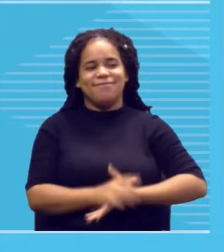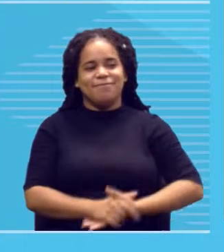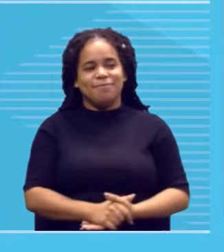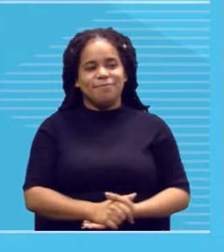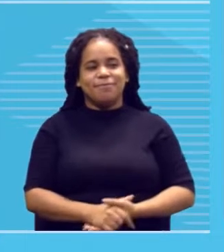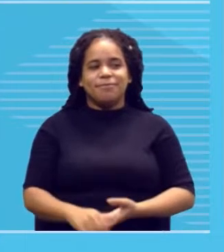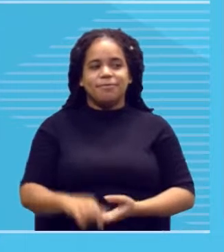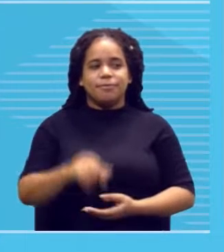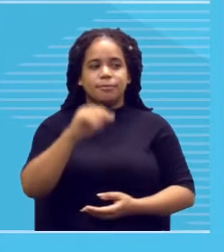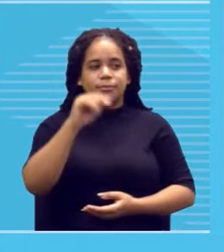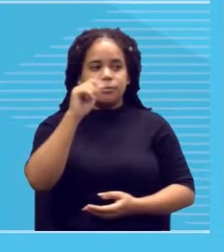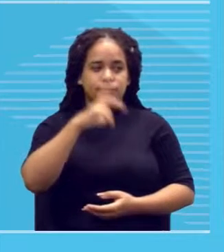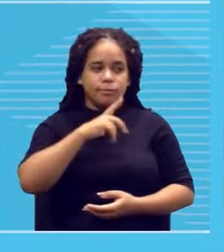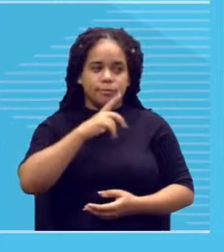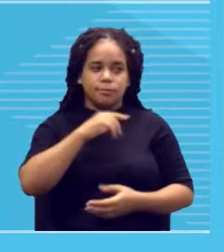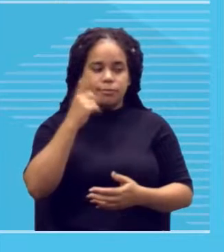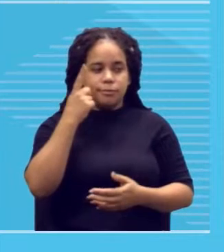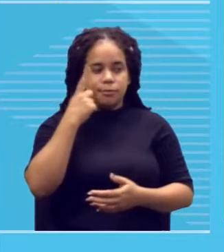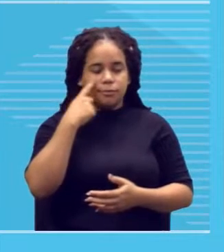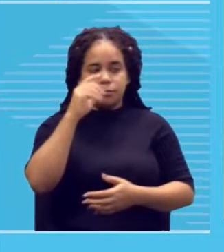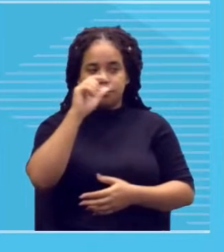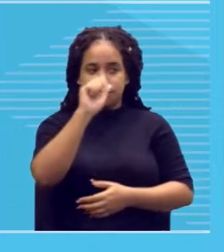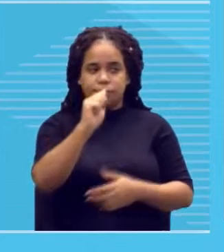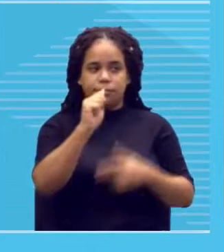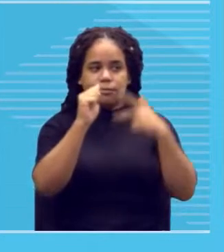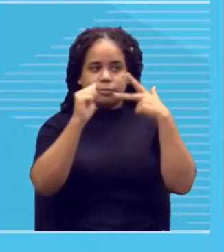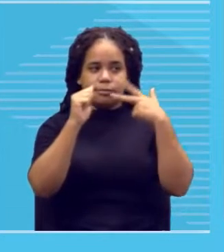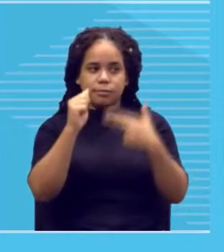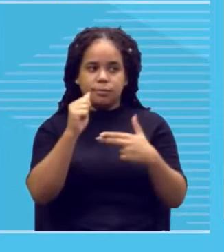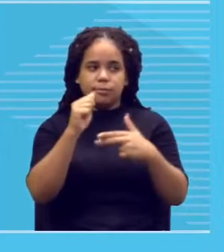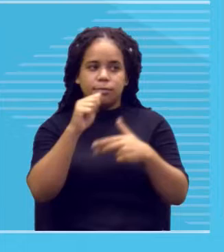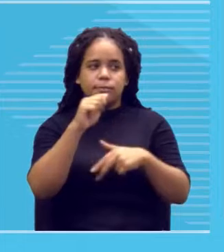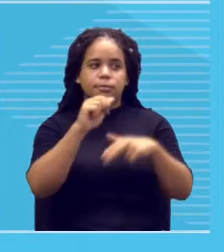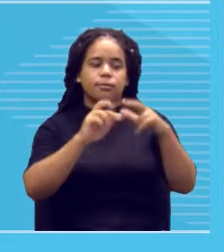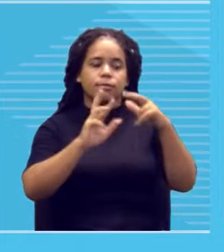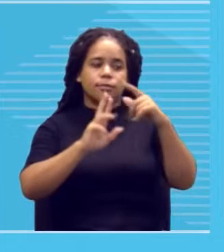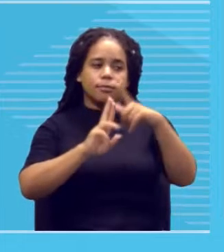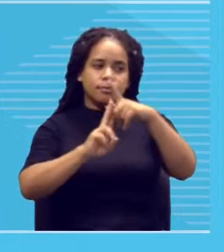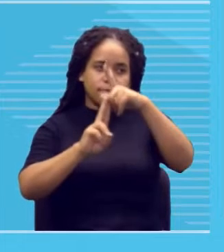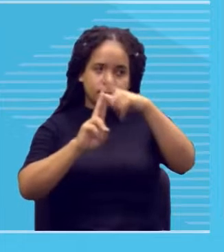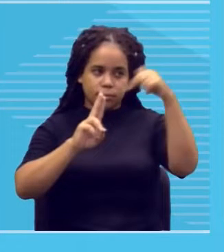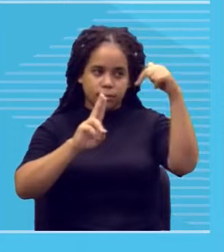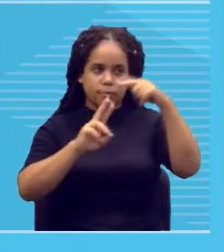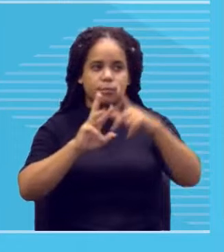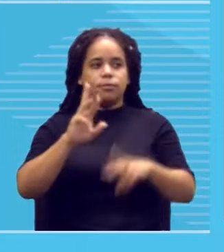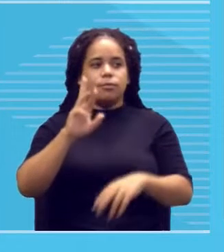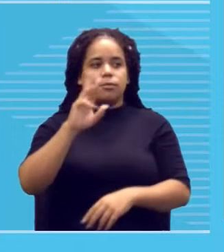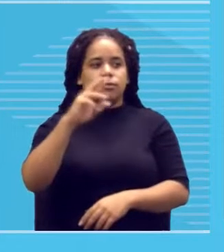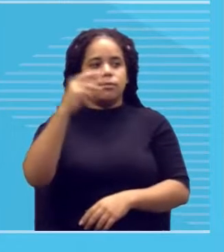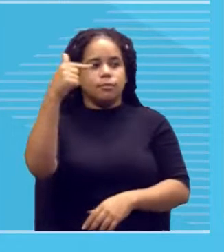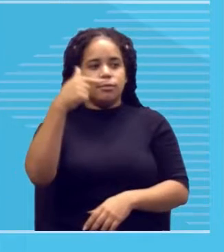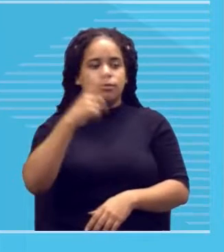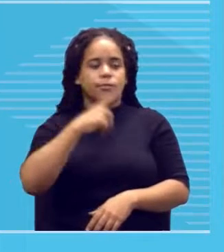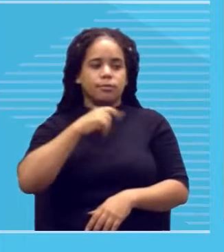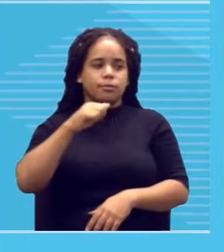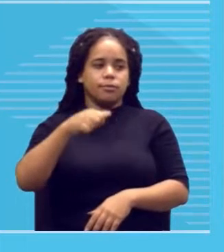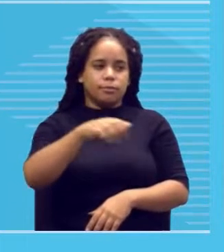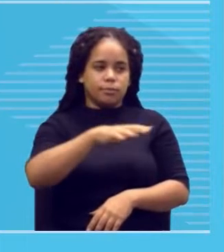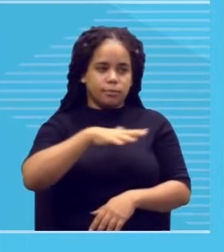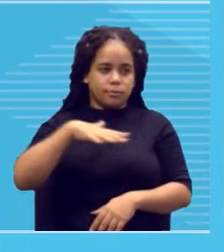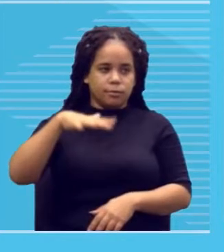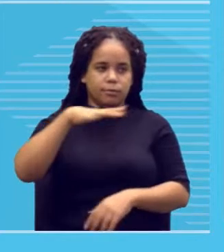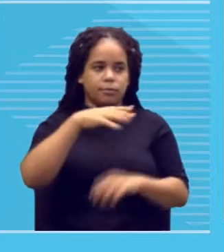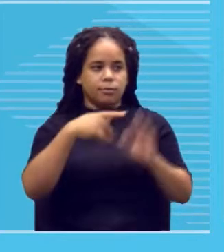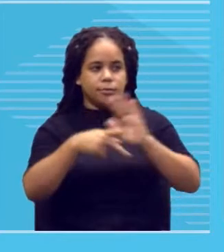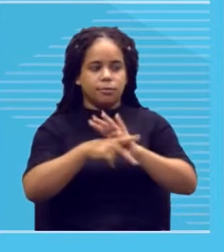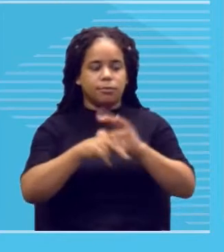pi vezes R ao quadrado como a área mede 256 PI vai